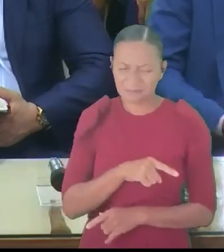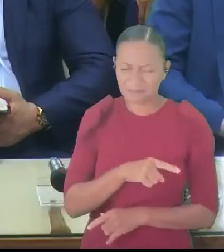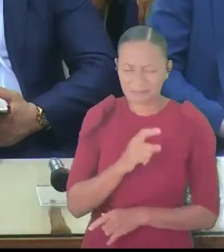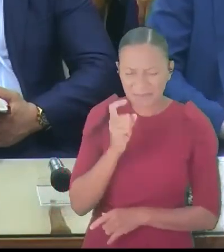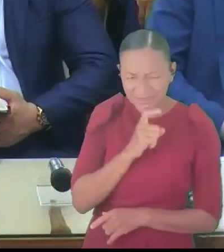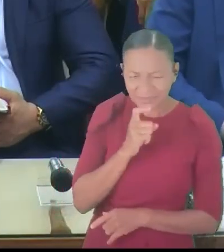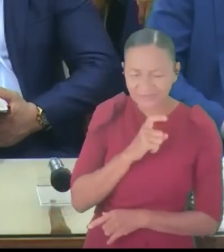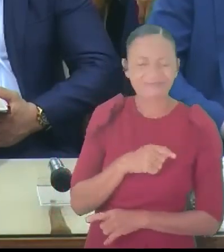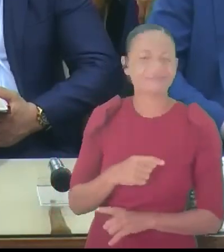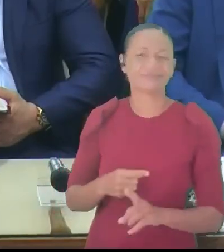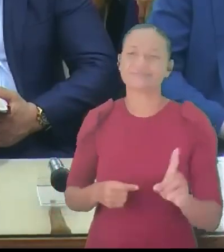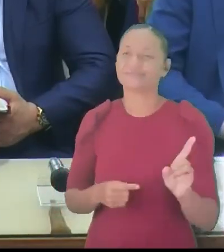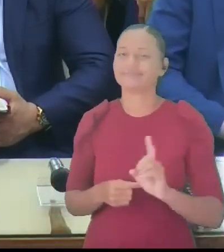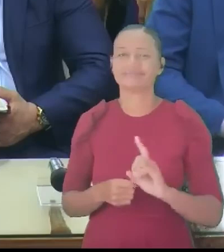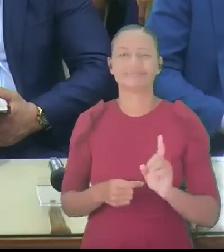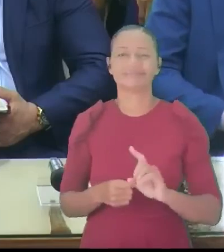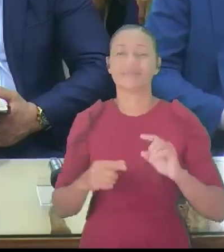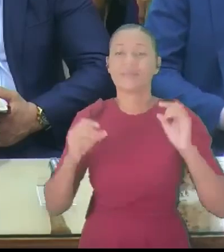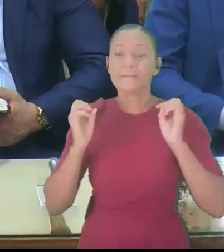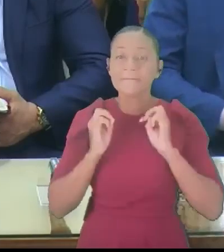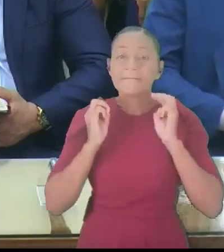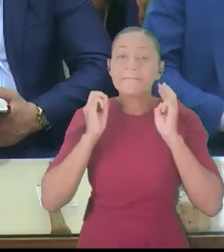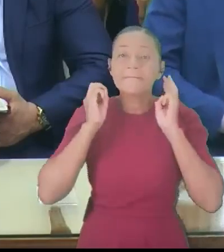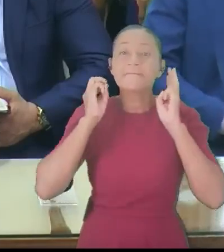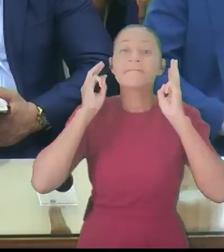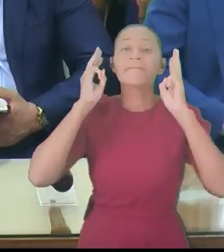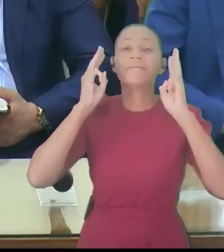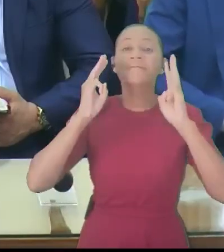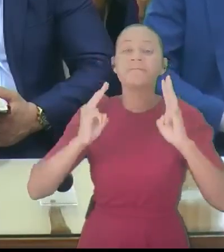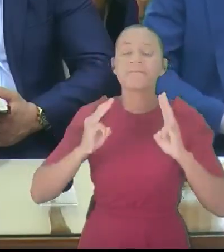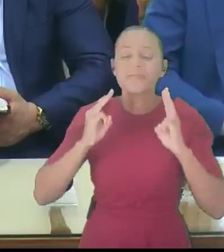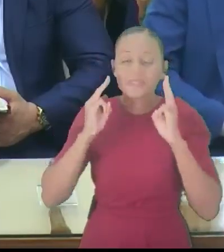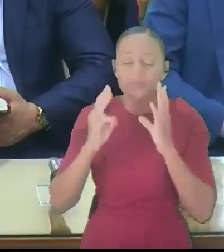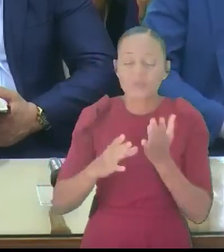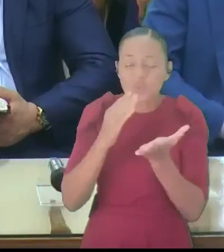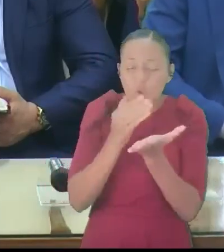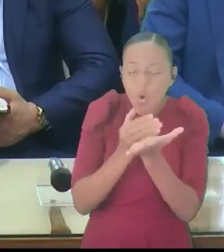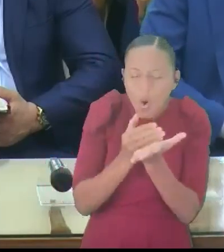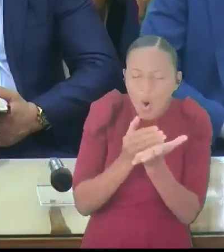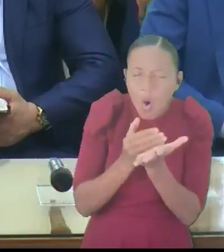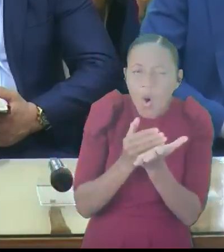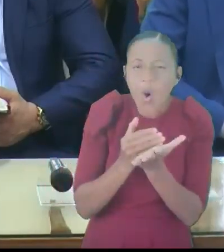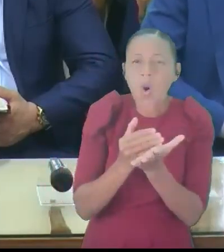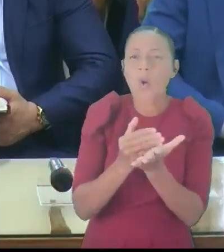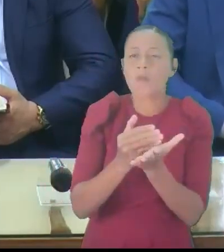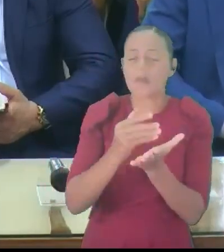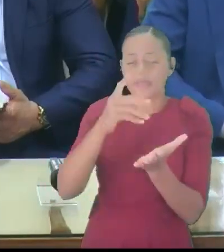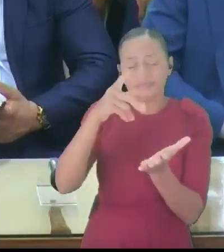não. Moisés trouxe a sombra da verdade.